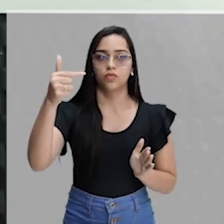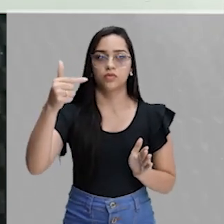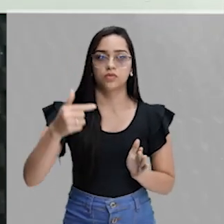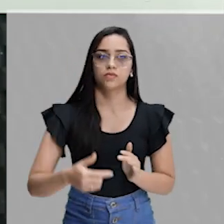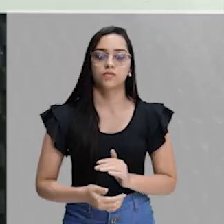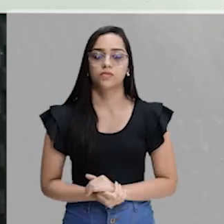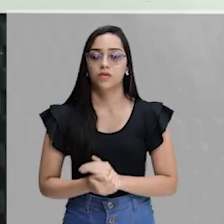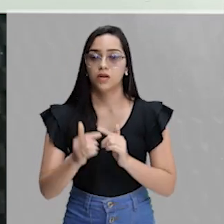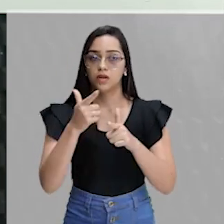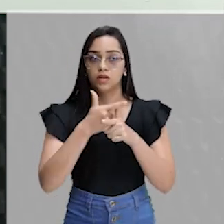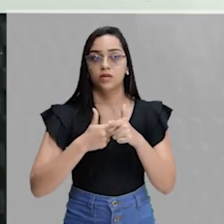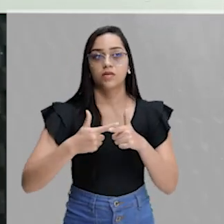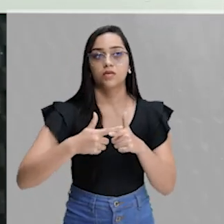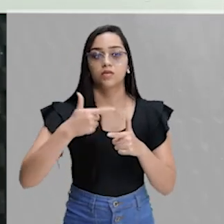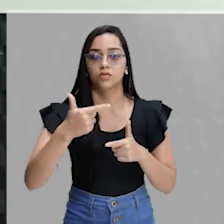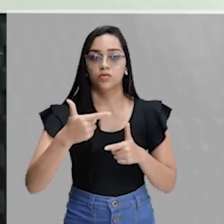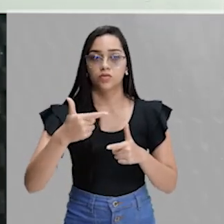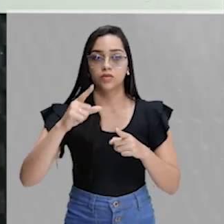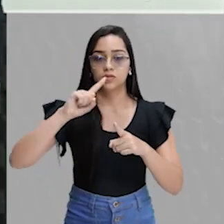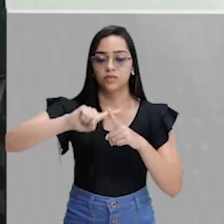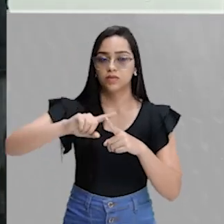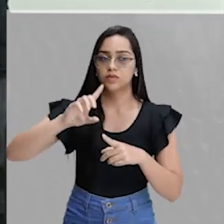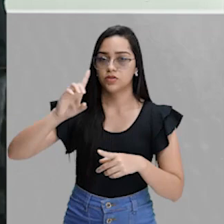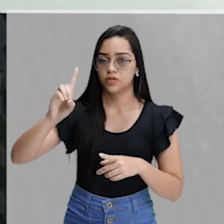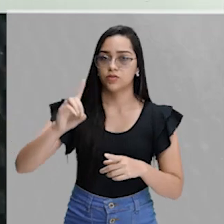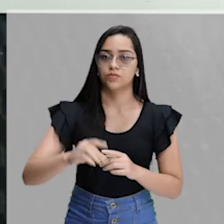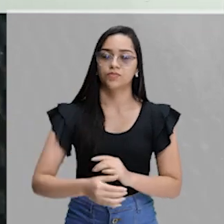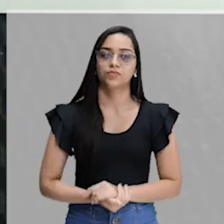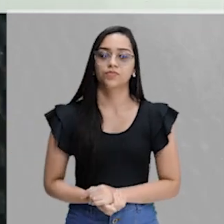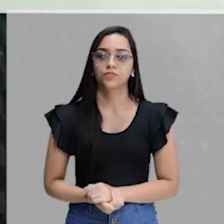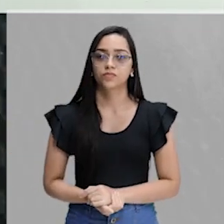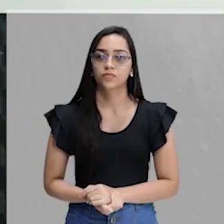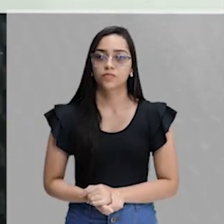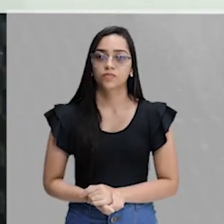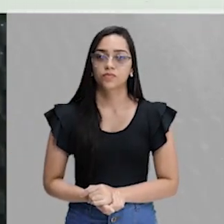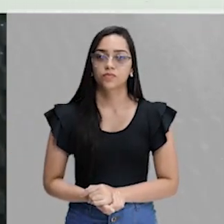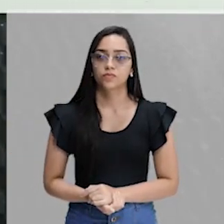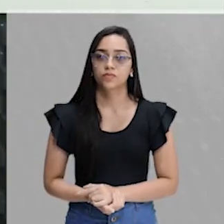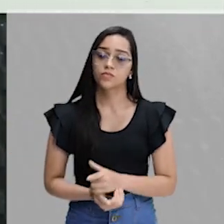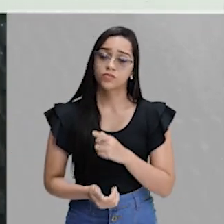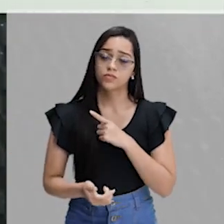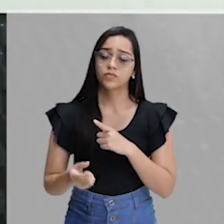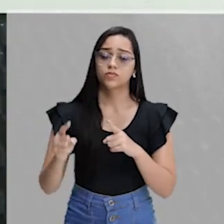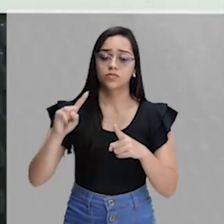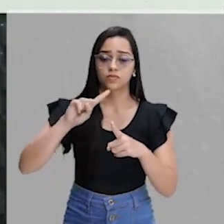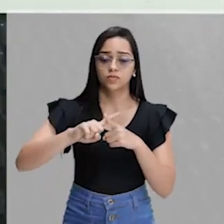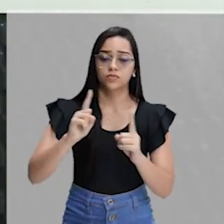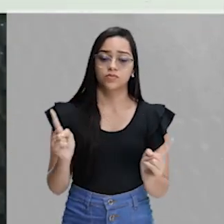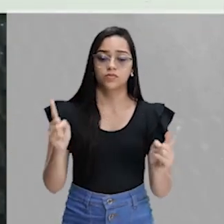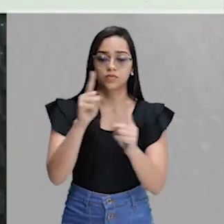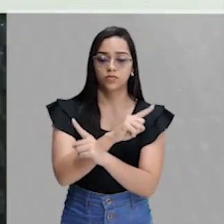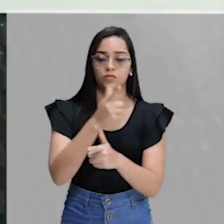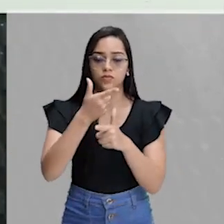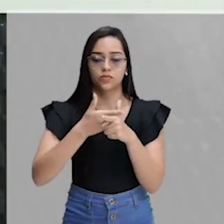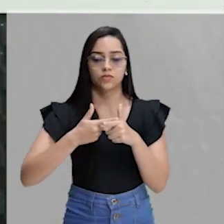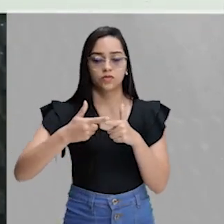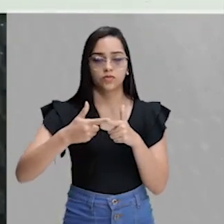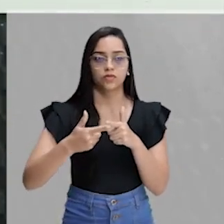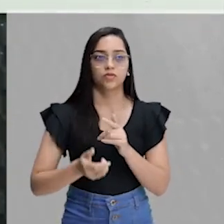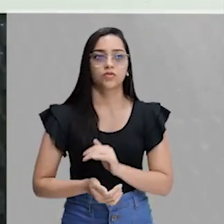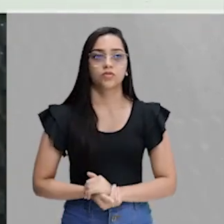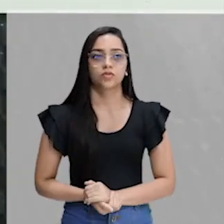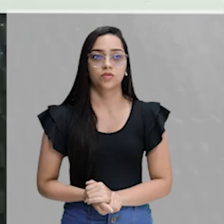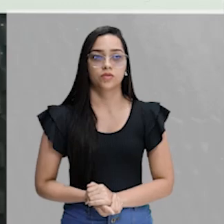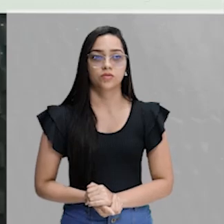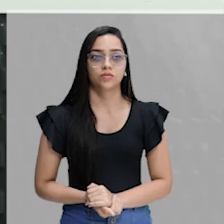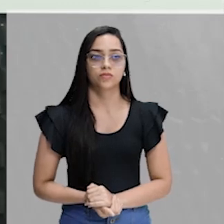sobre 2 vezes o D, certo? Então, está multiplicando, passa para o outro lado dividindo, né? A